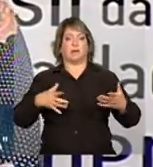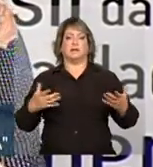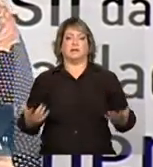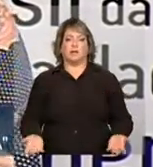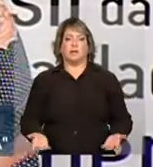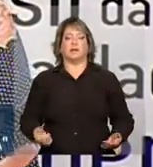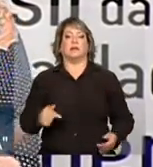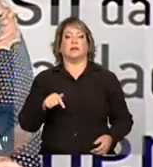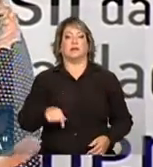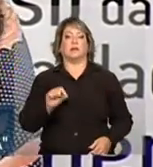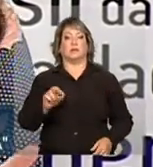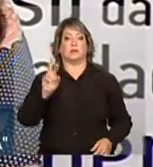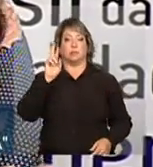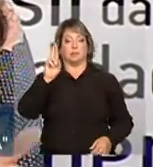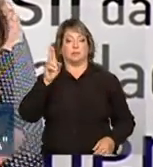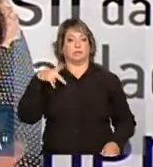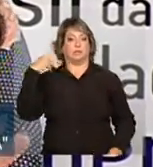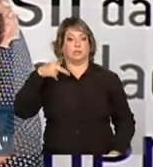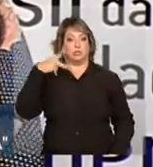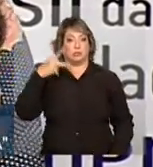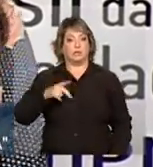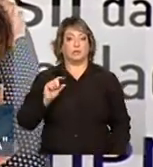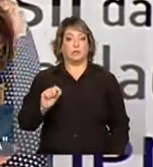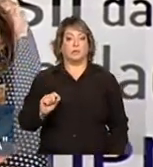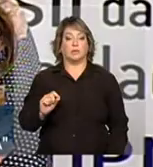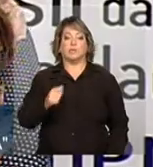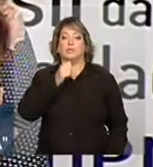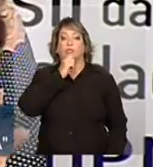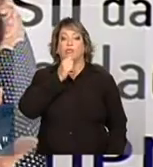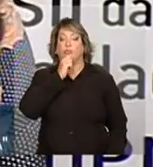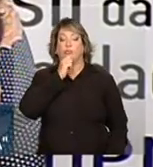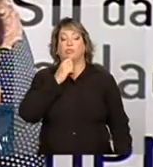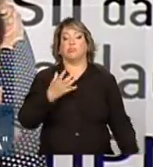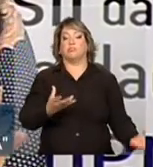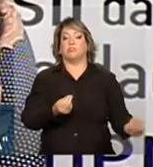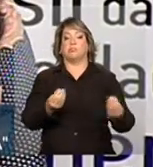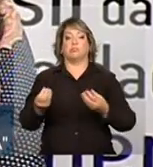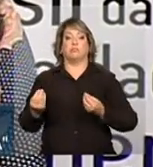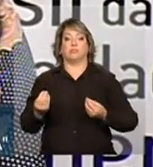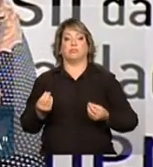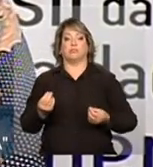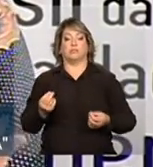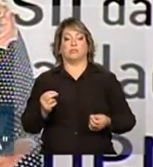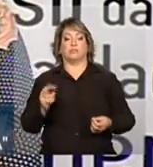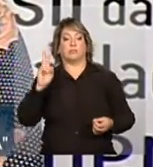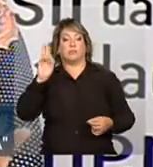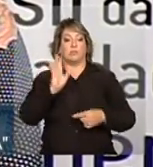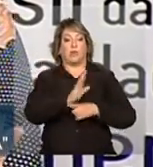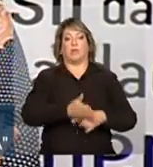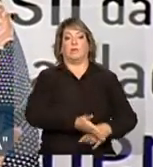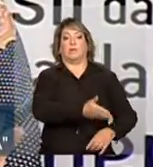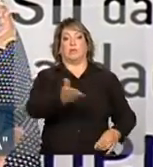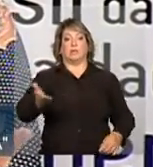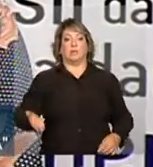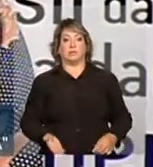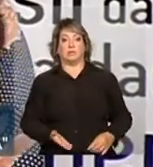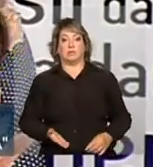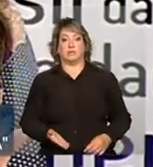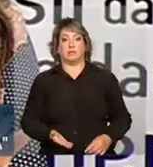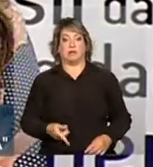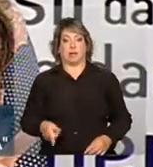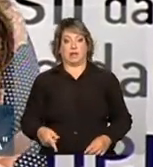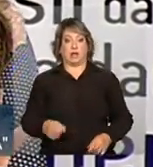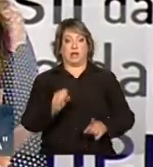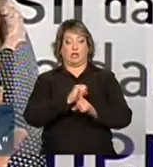que a representação política não está atendendo aos representados. Quer dizer, a